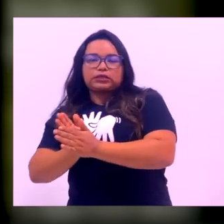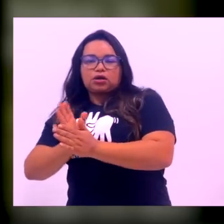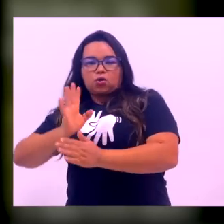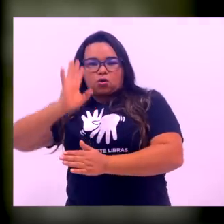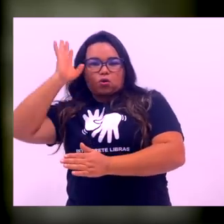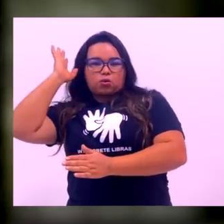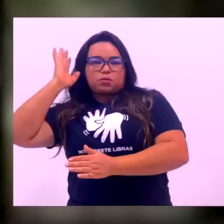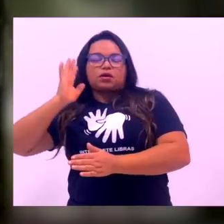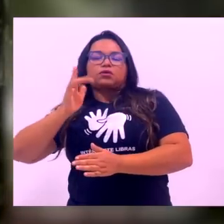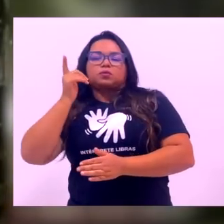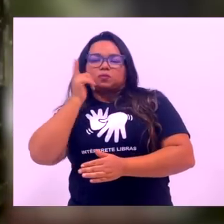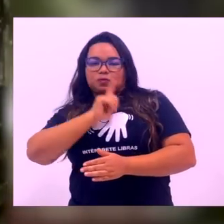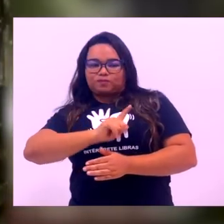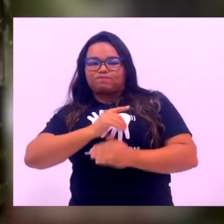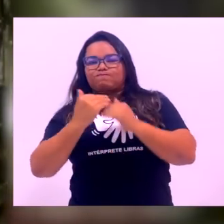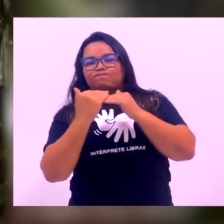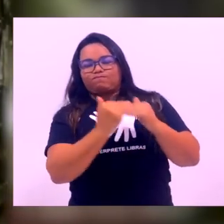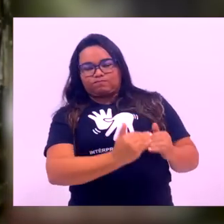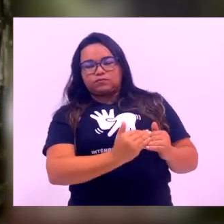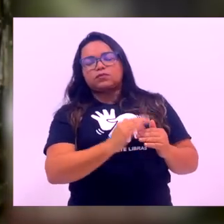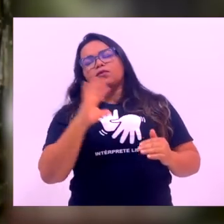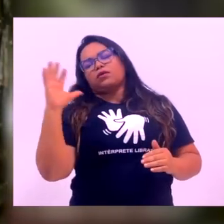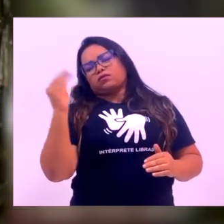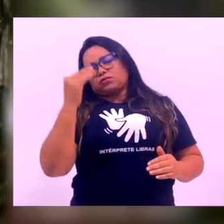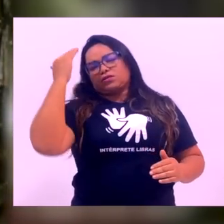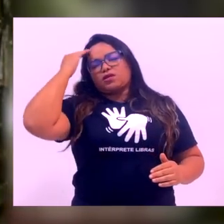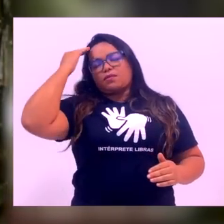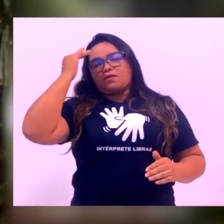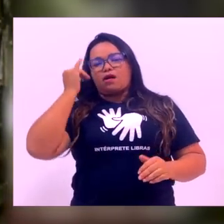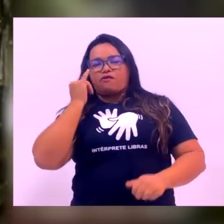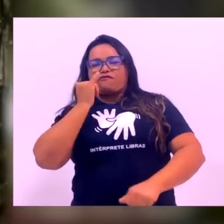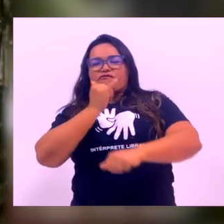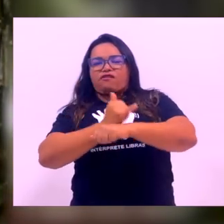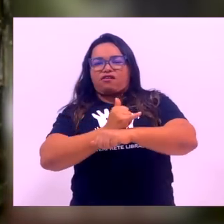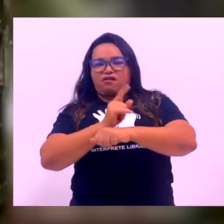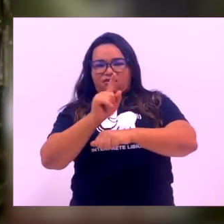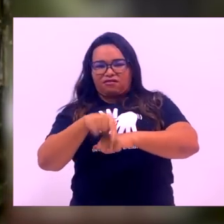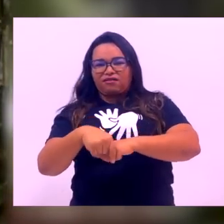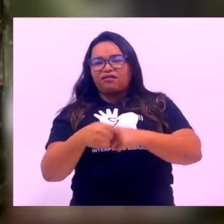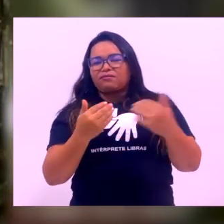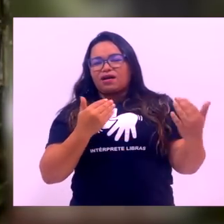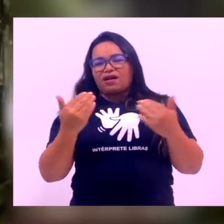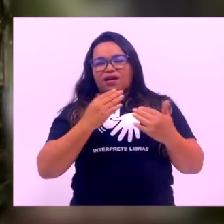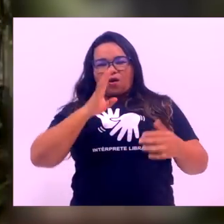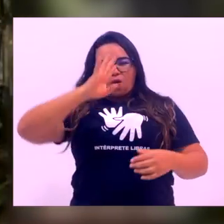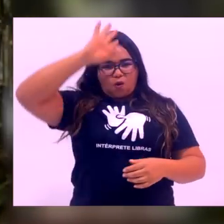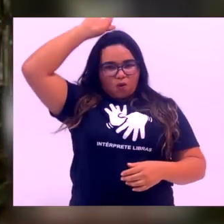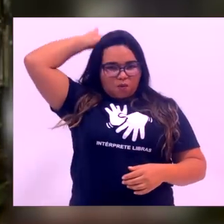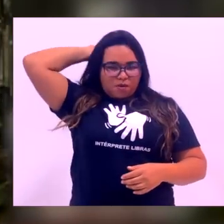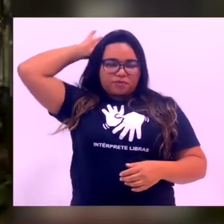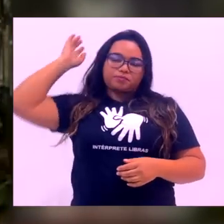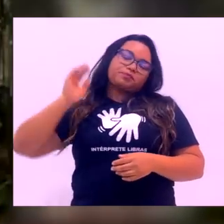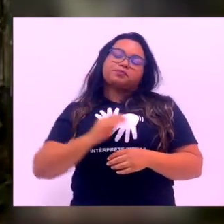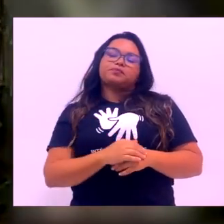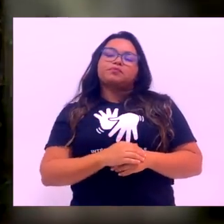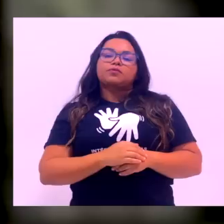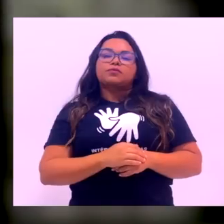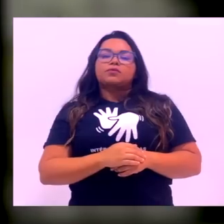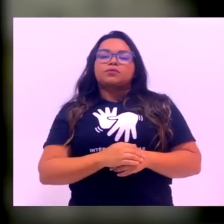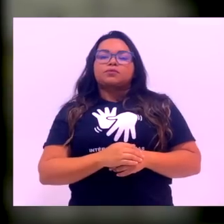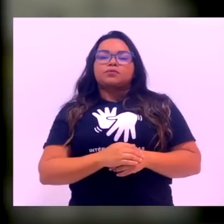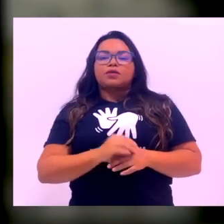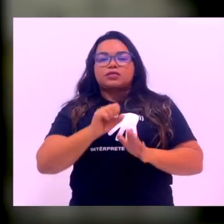pelo ferro da monarquia de Roma. O mundo inteiro concorda que o ferro foi o império de Roma. No 2º